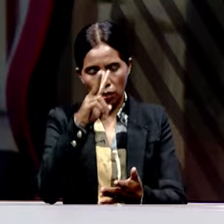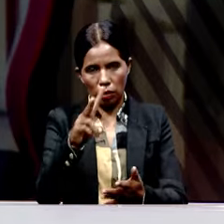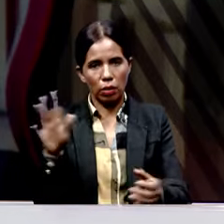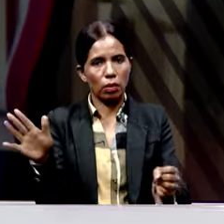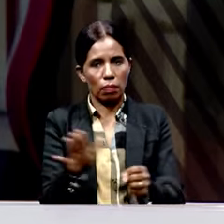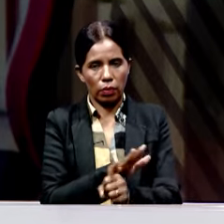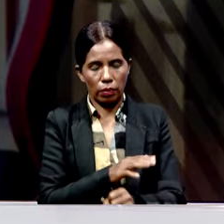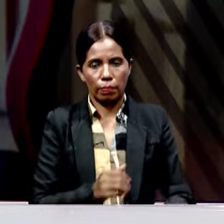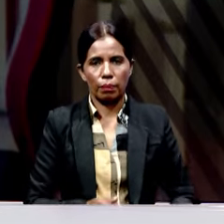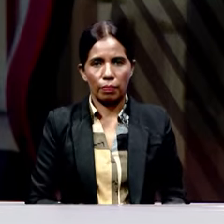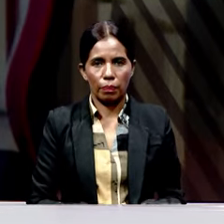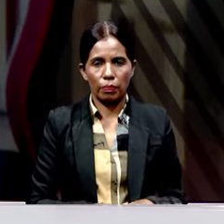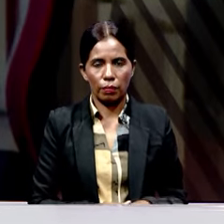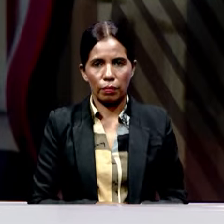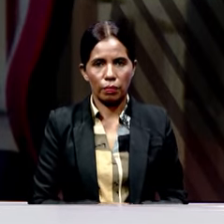completa.